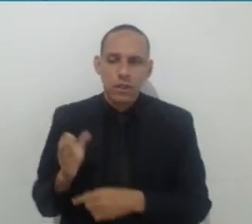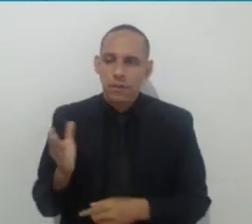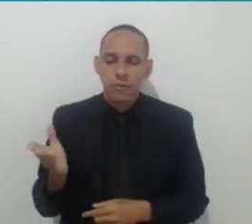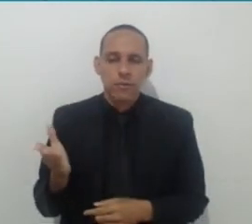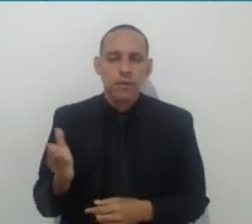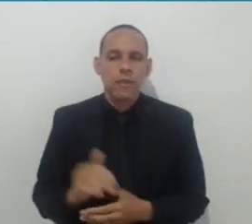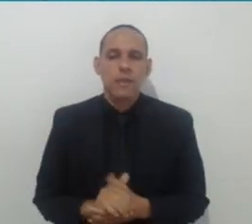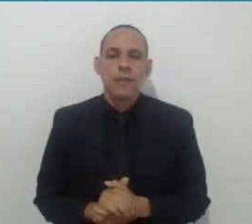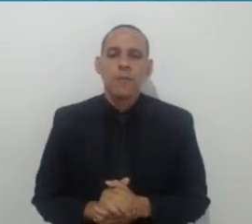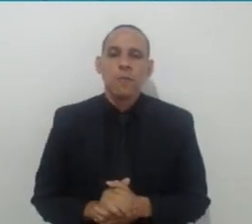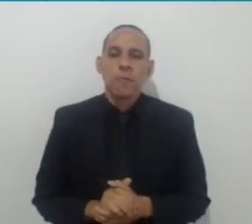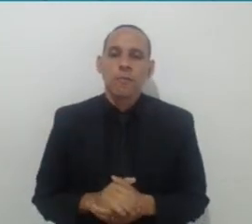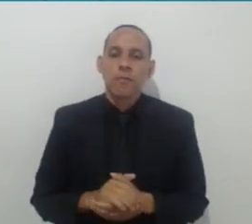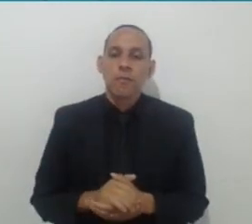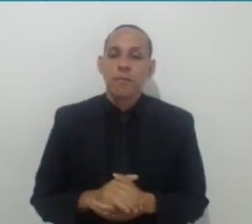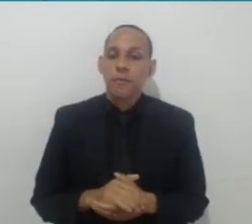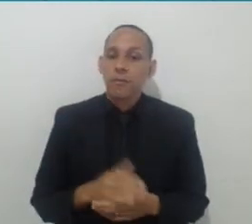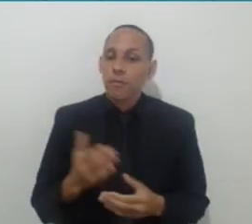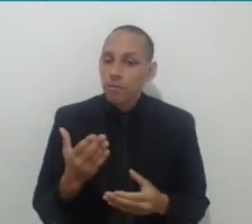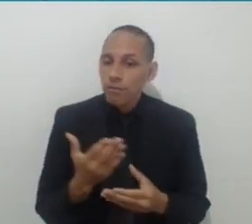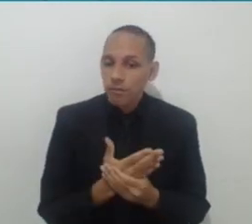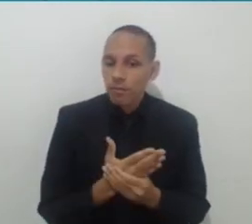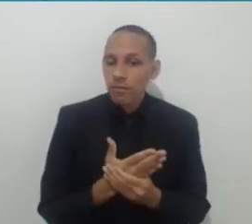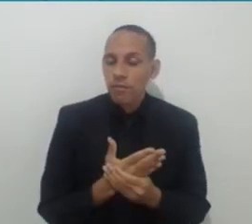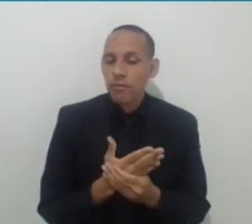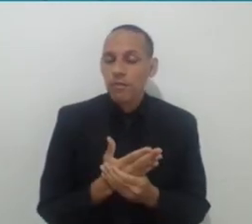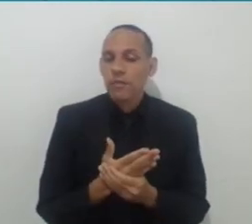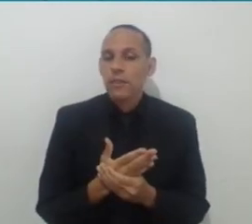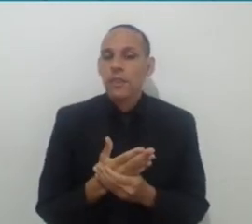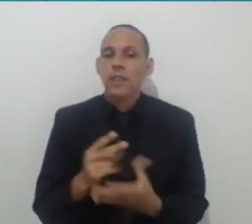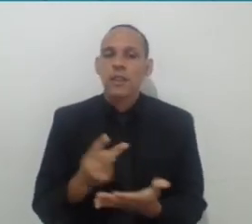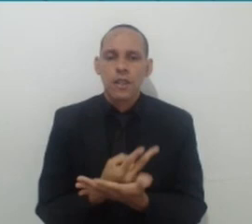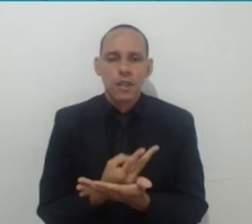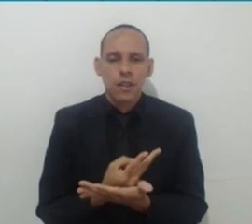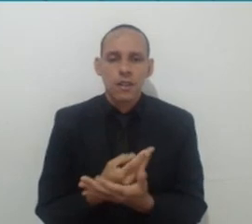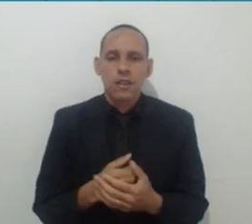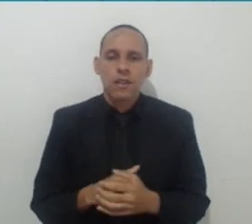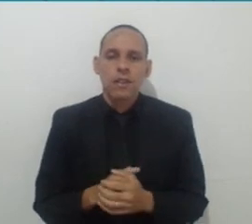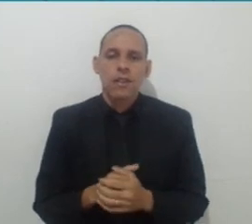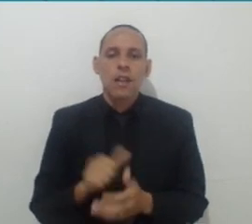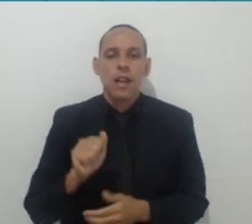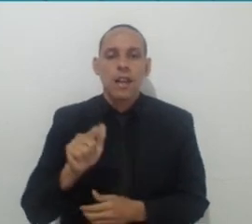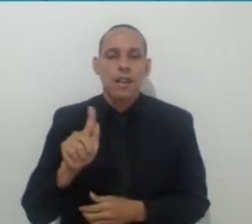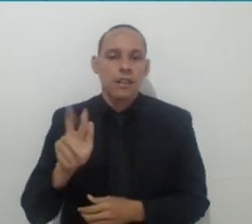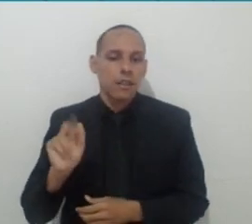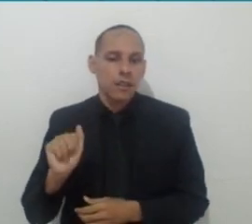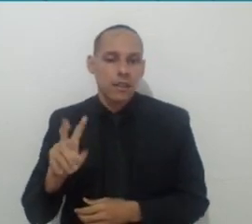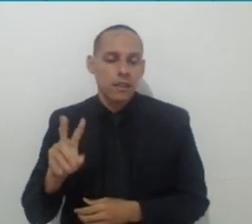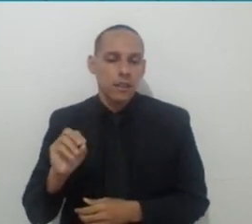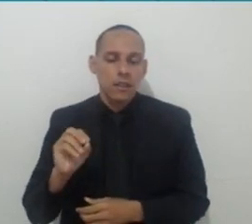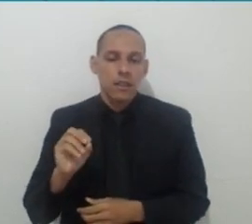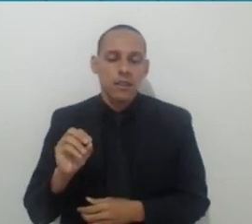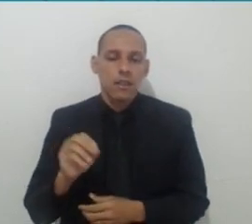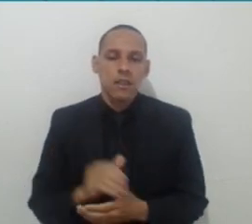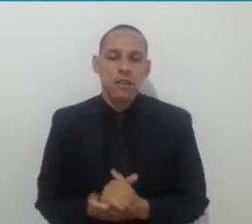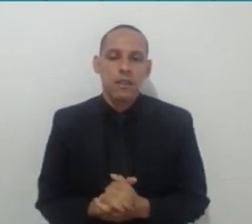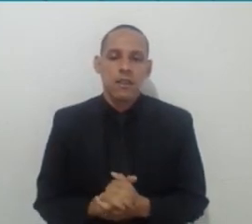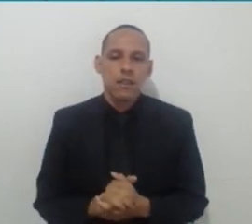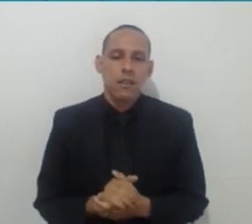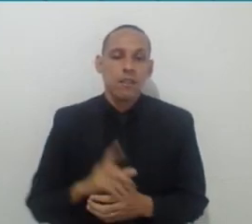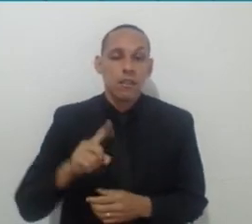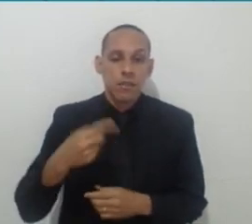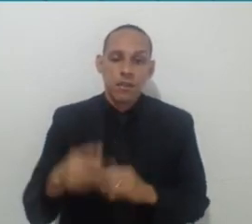o processamento da execução ao teor do venerável acordo transitado julgado do agravo de instrumento depois pela